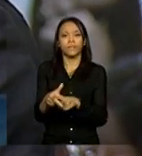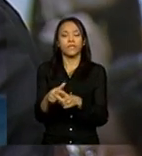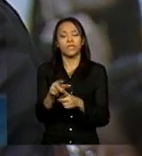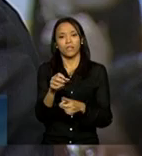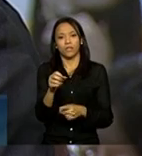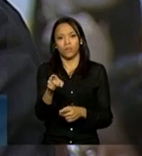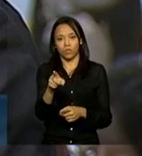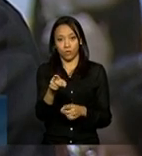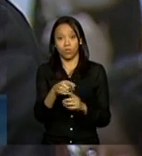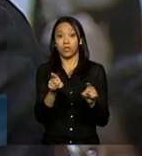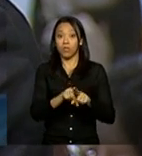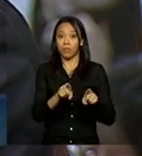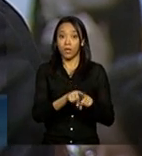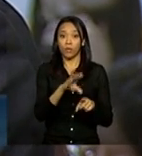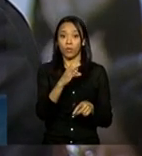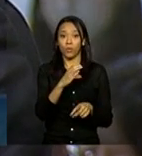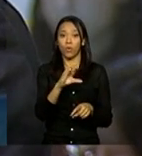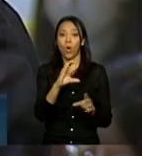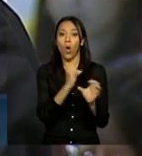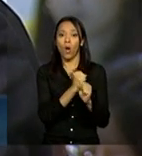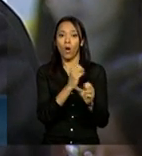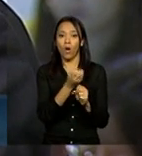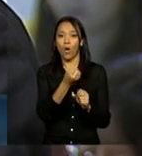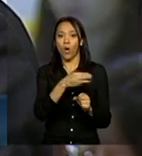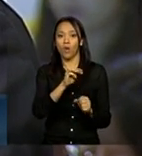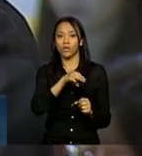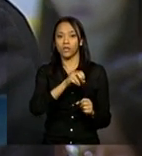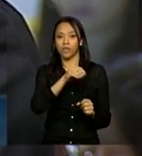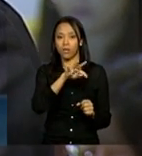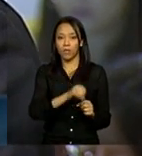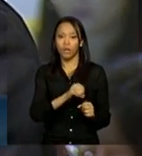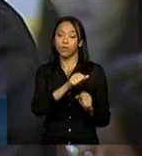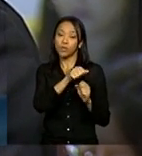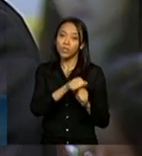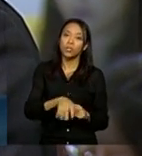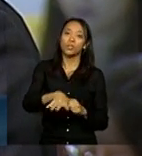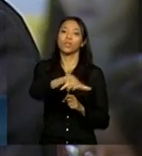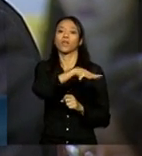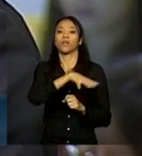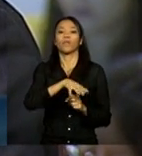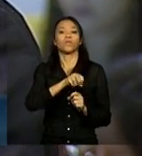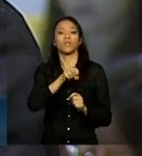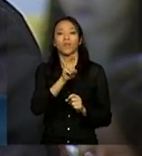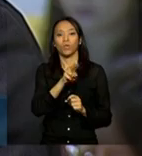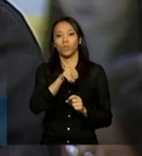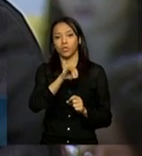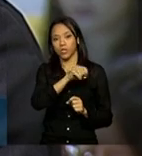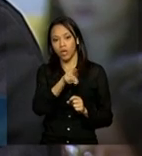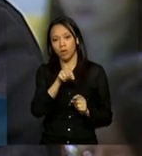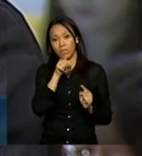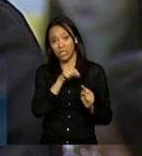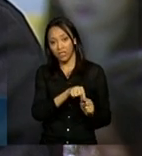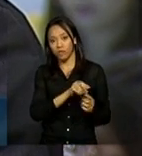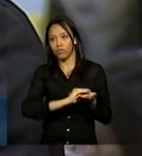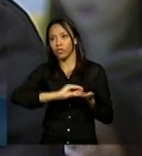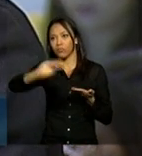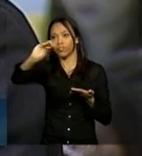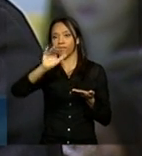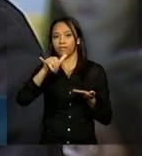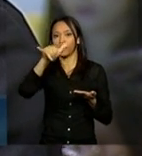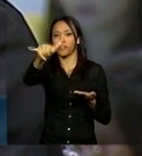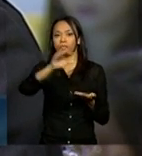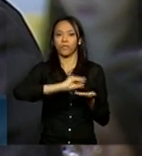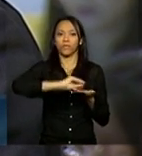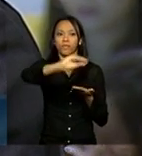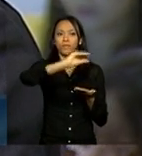do Orçamento Geral da União, DENIT, Infraero, Valec, Ministério da Integração, podem, de alguma maneira, ser comprometidos. Essa é uma